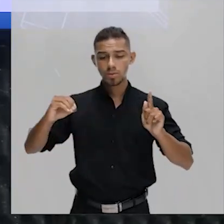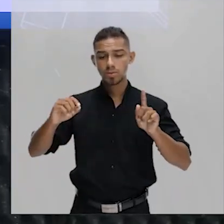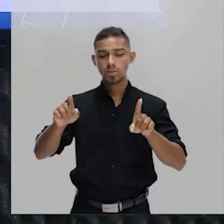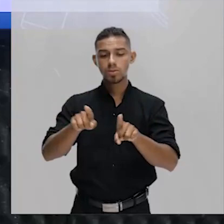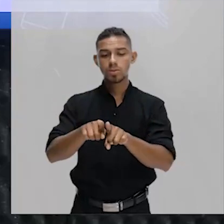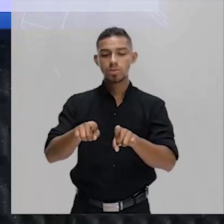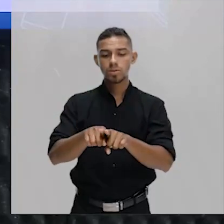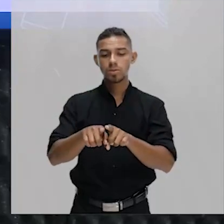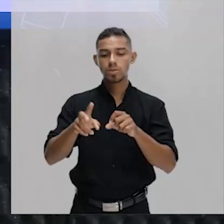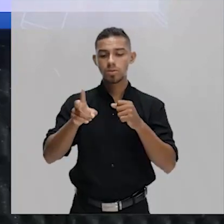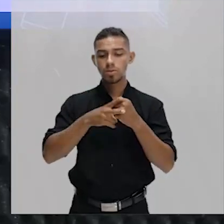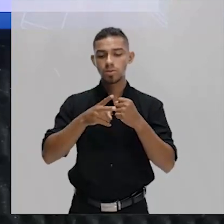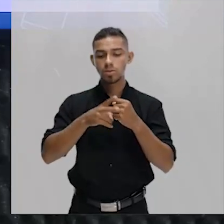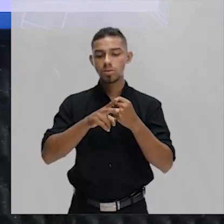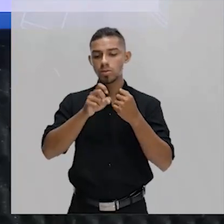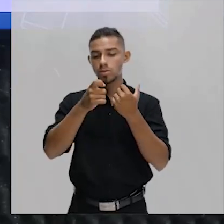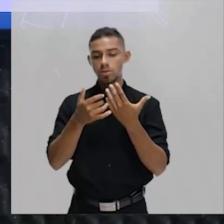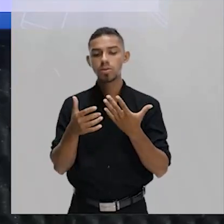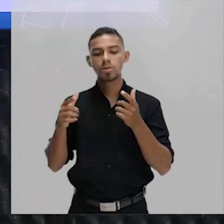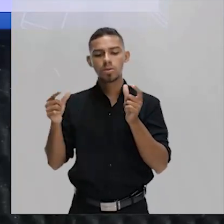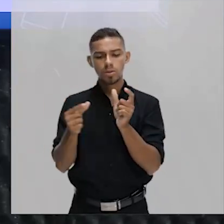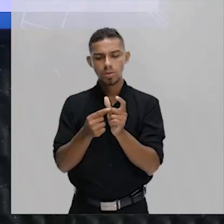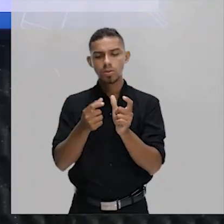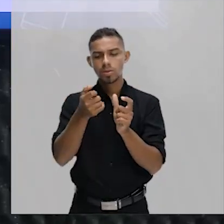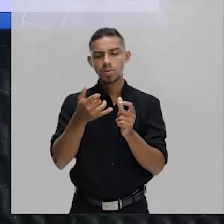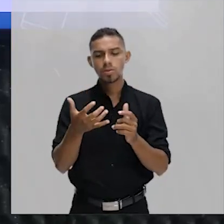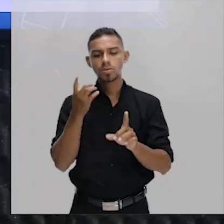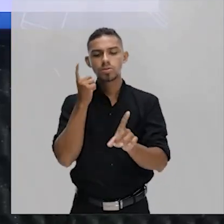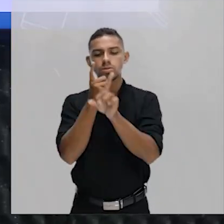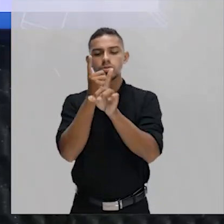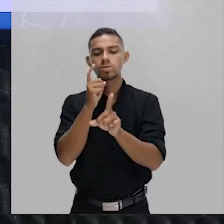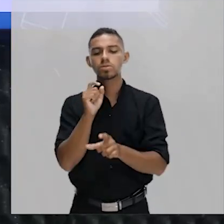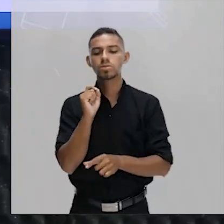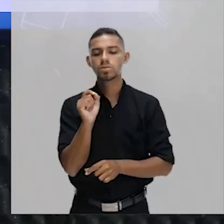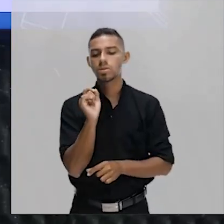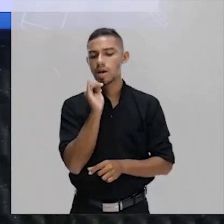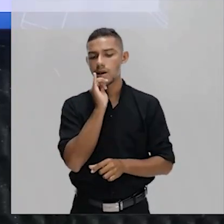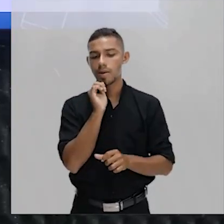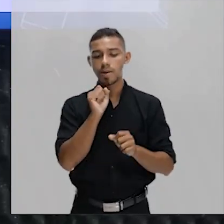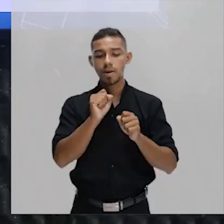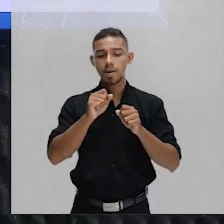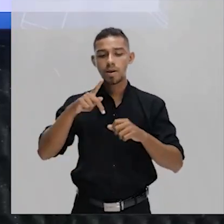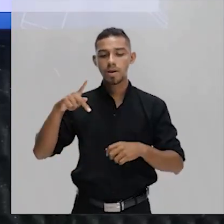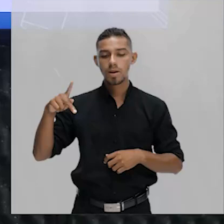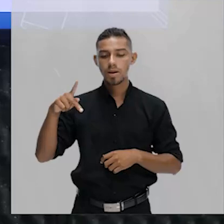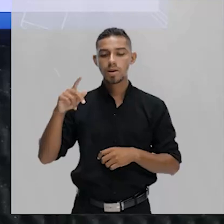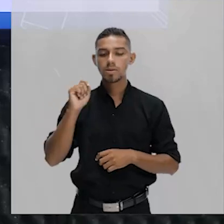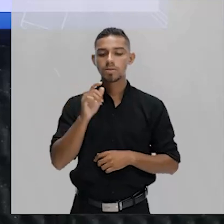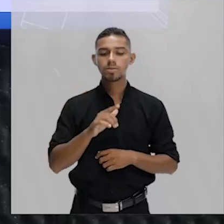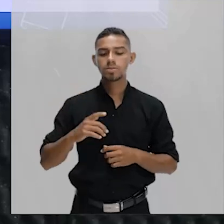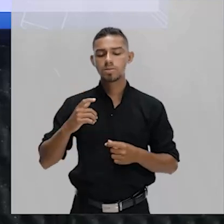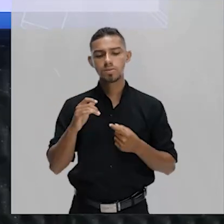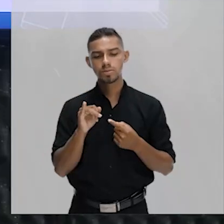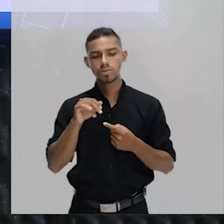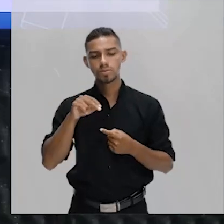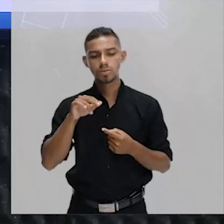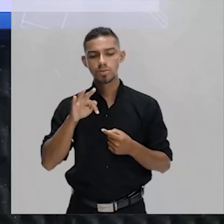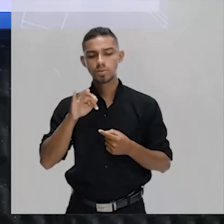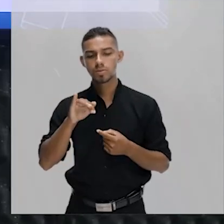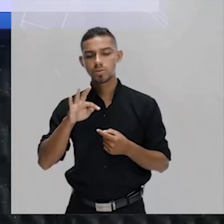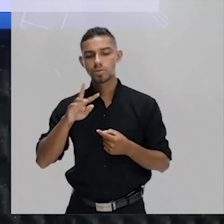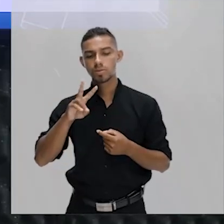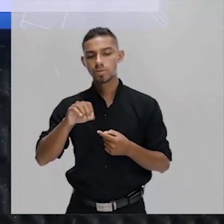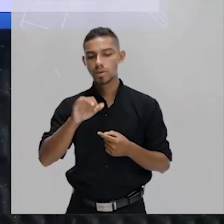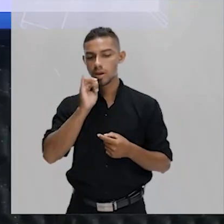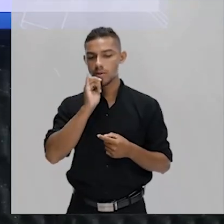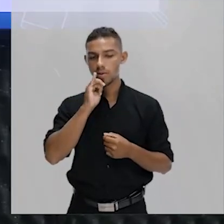de verbos. Nesse site, vocês vão encontrar o quê? É como se fosse um aplicativo. Você coloca o infinitivo do verbo, por exemplo, o